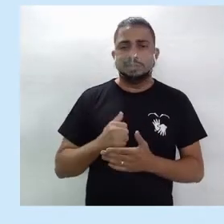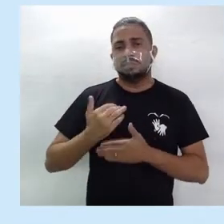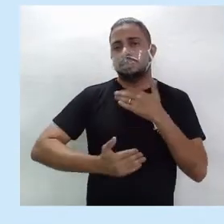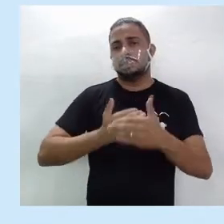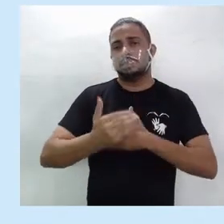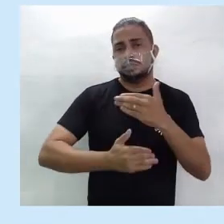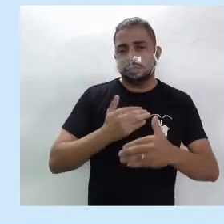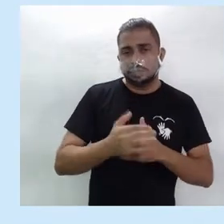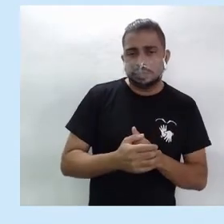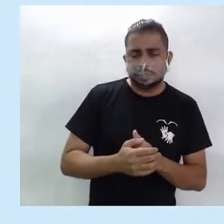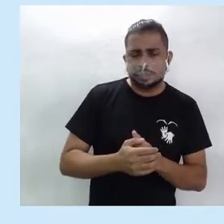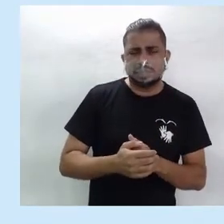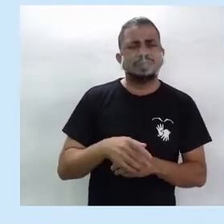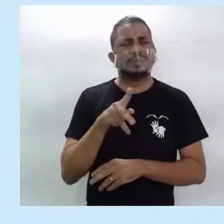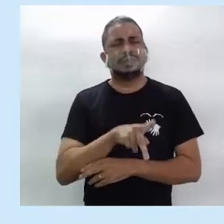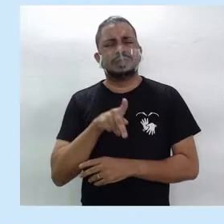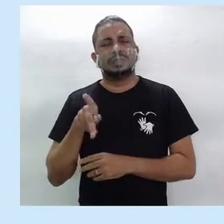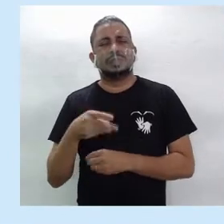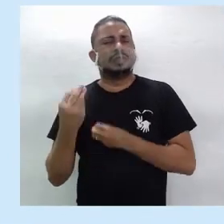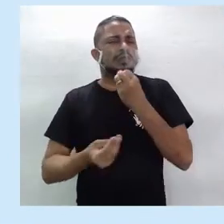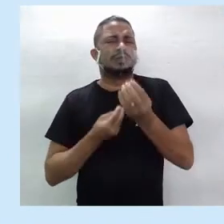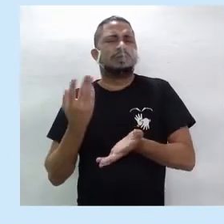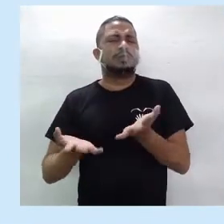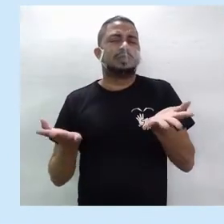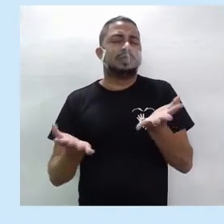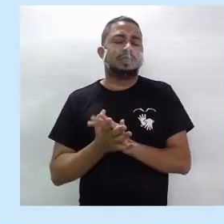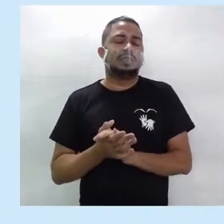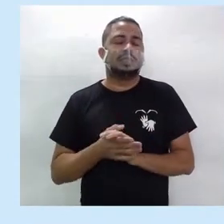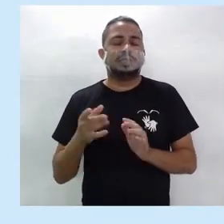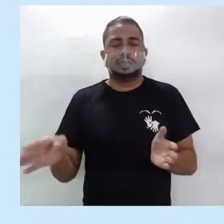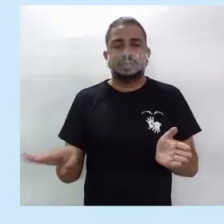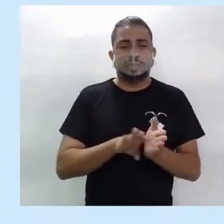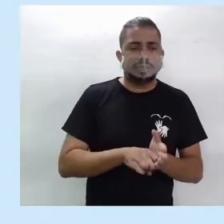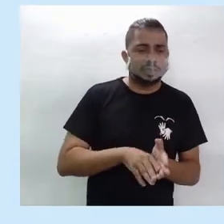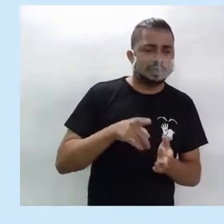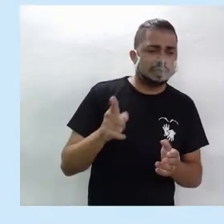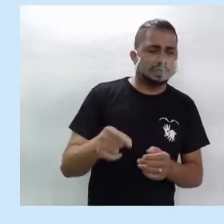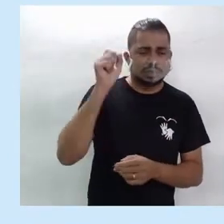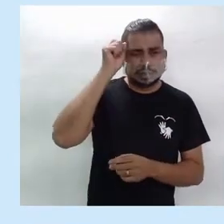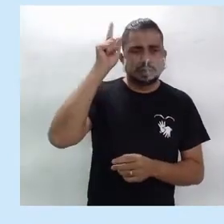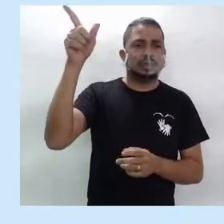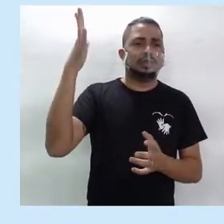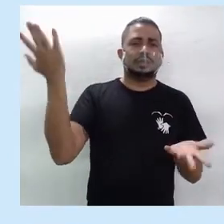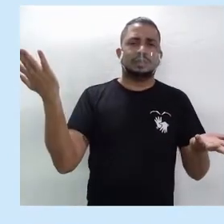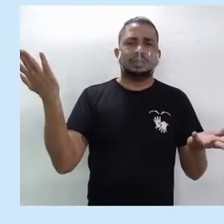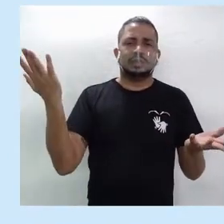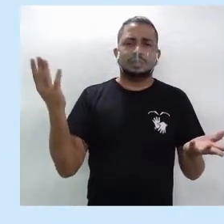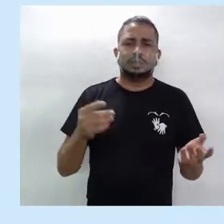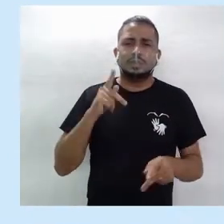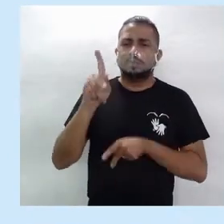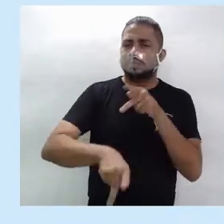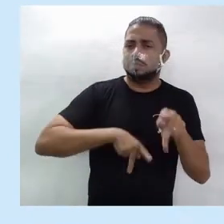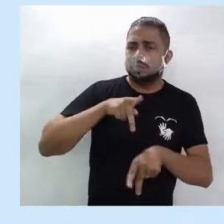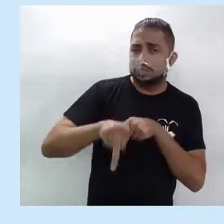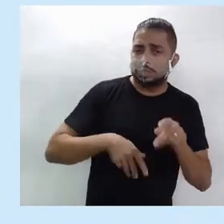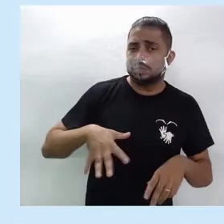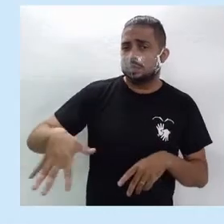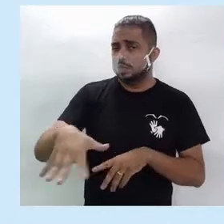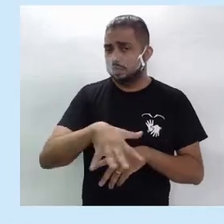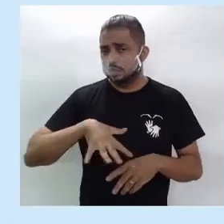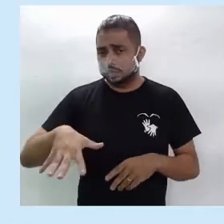desenvolvendo. Professor, como é que eles chegaram a essa conclusão de que a população na